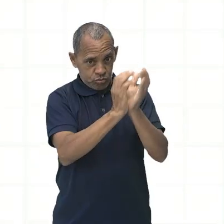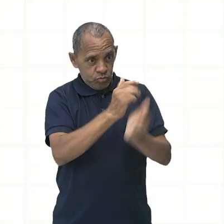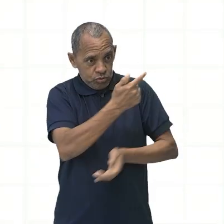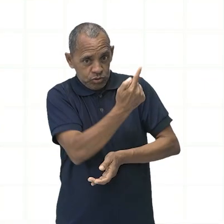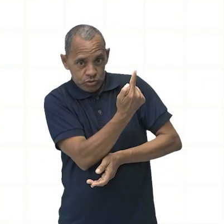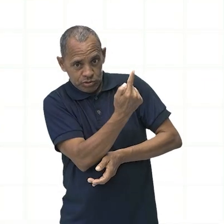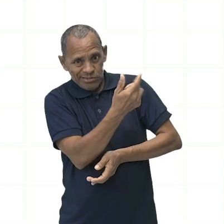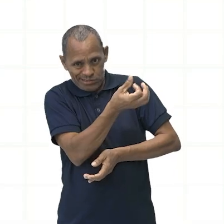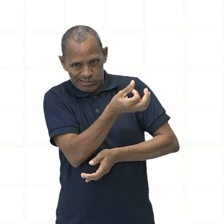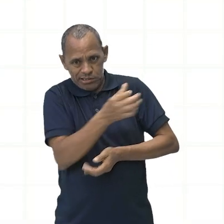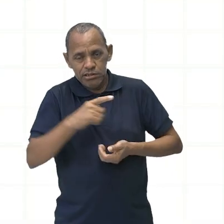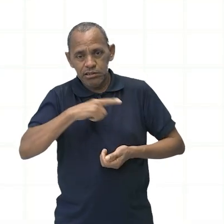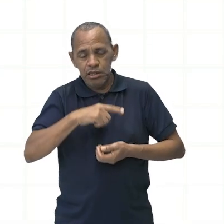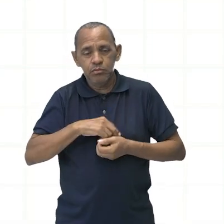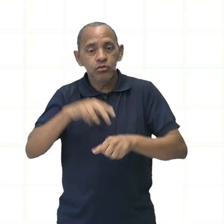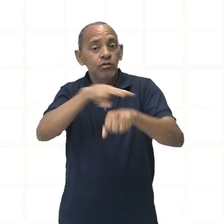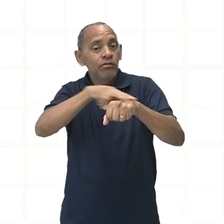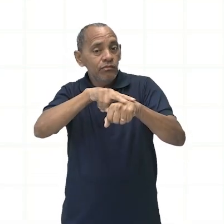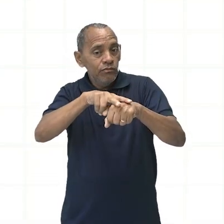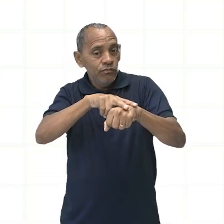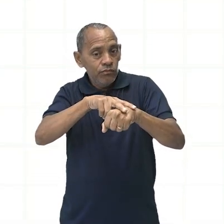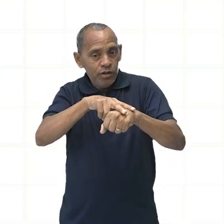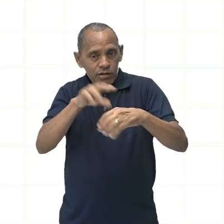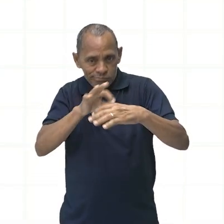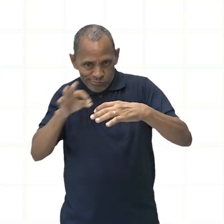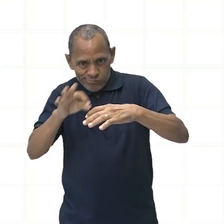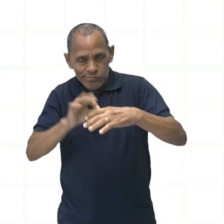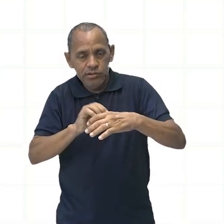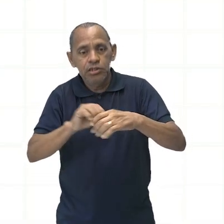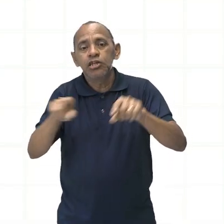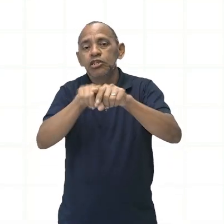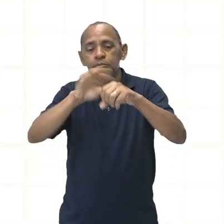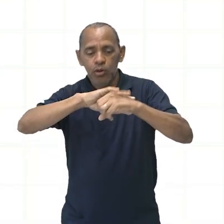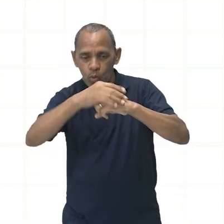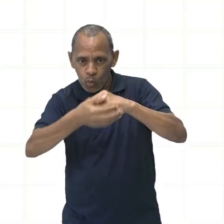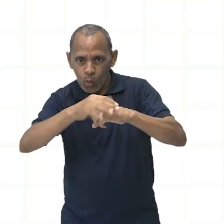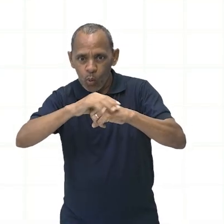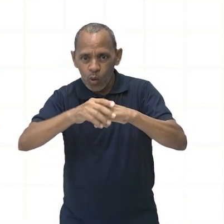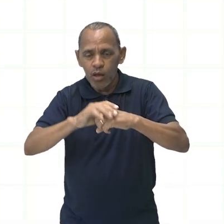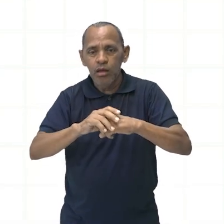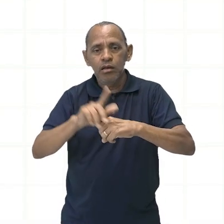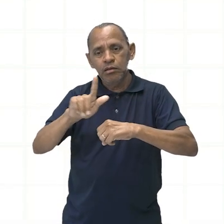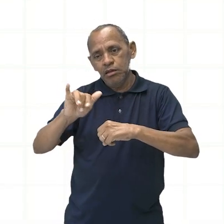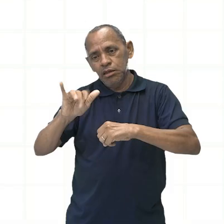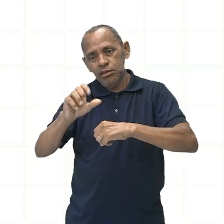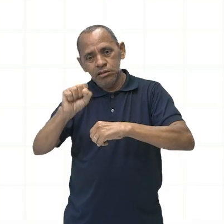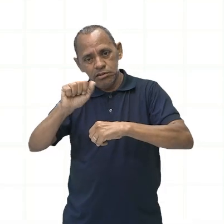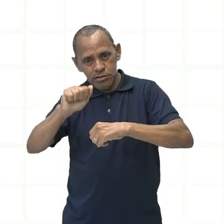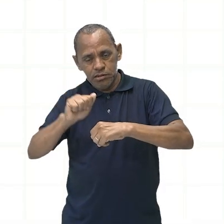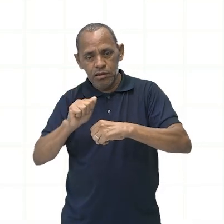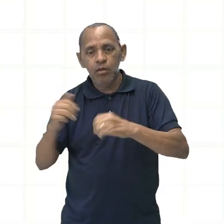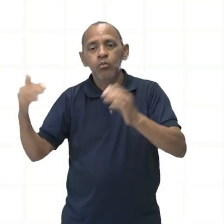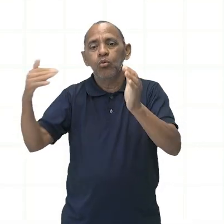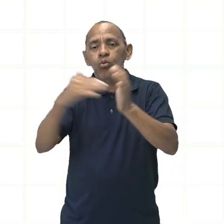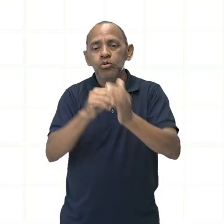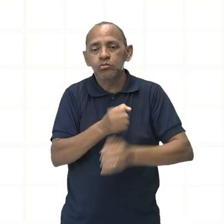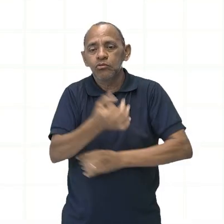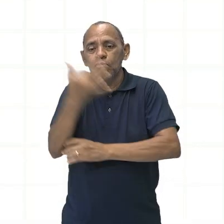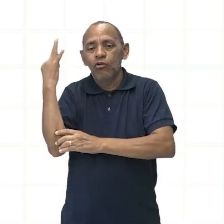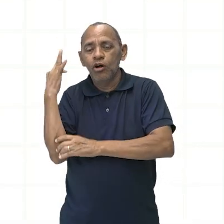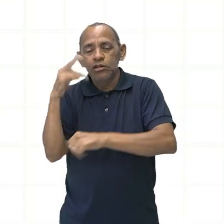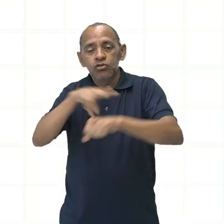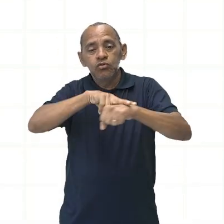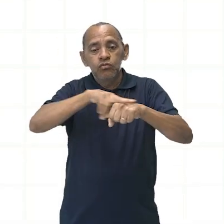elas aqui. Semente verde e de textura lisa. E por último, quantas delas